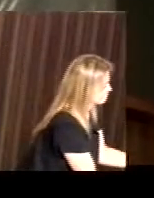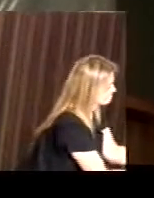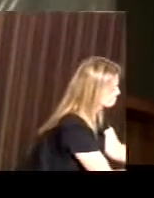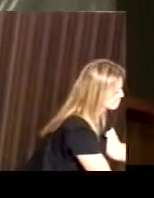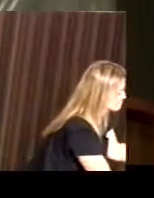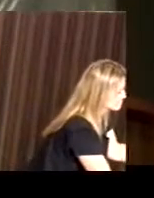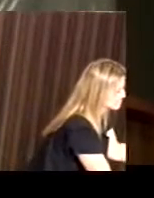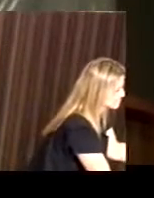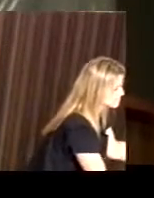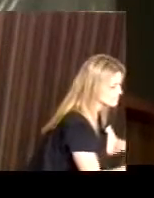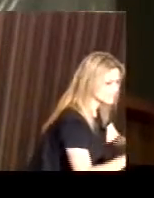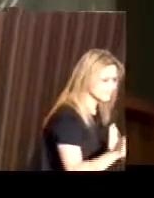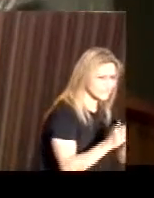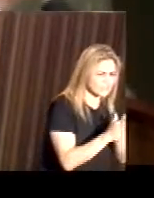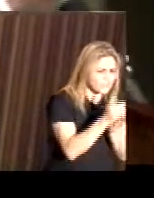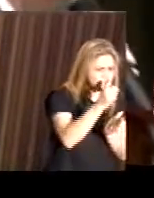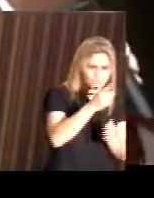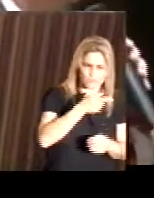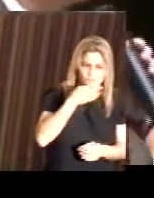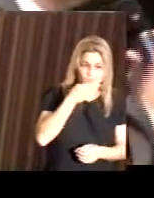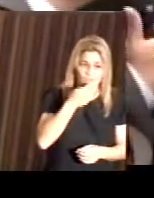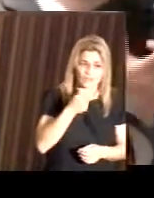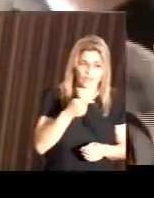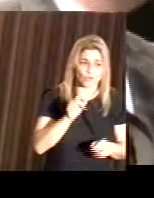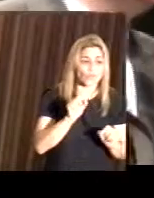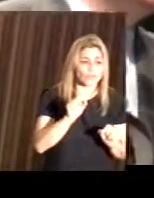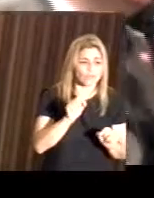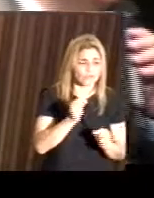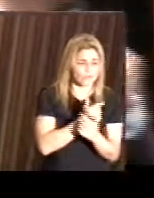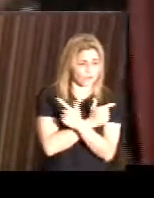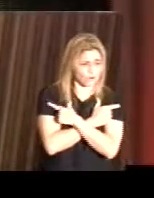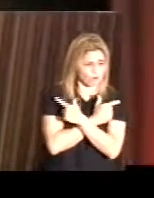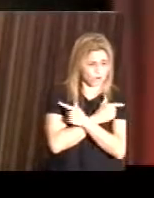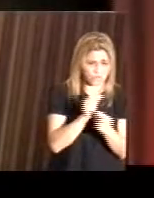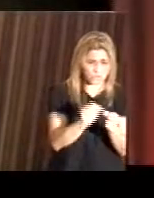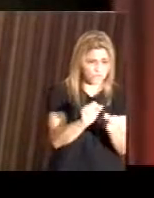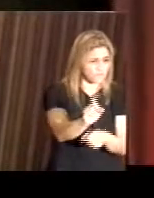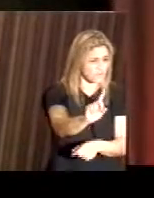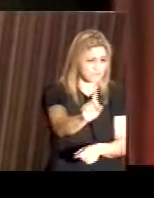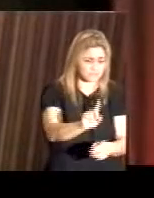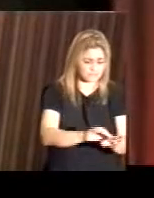nenhum lugar da Bíblia a gente vai encontrar Ló construindo o seu altar.